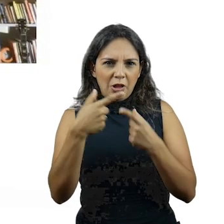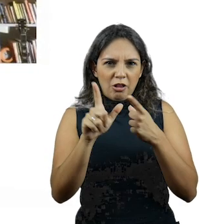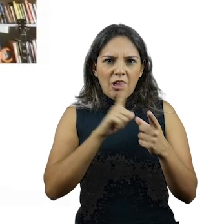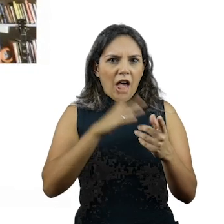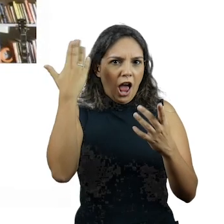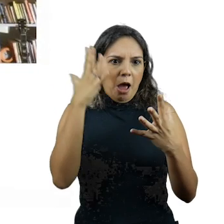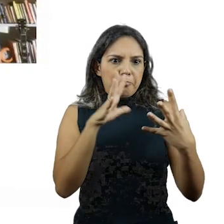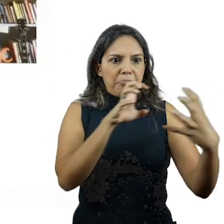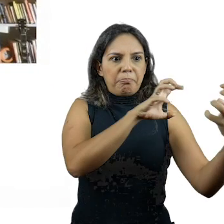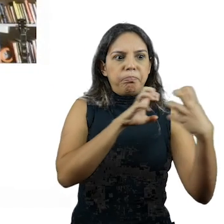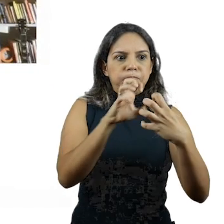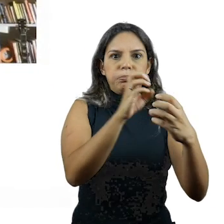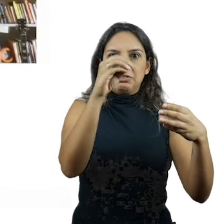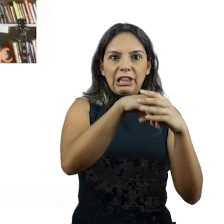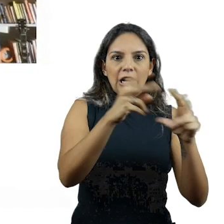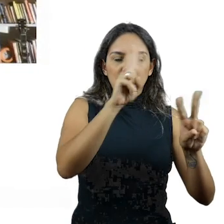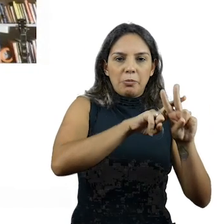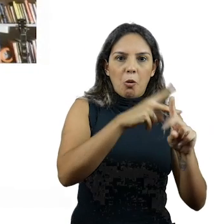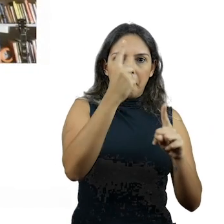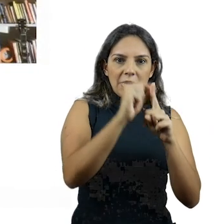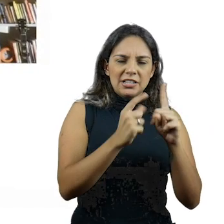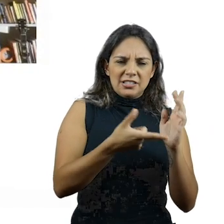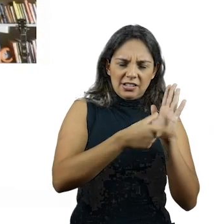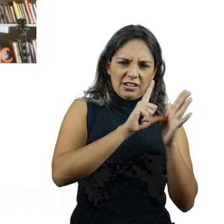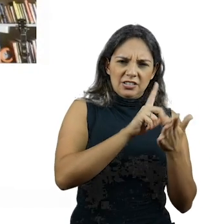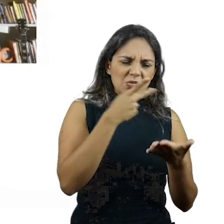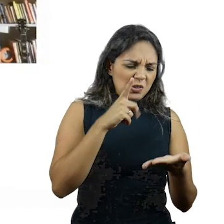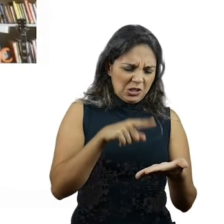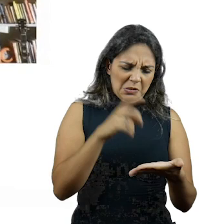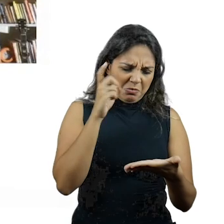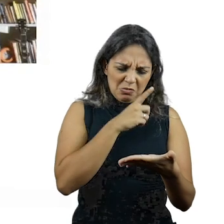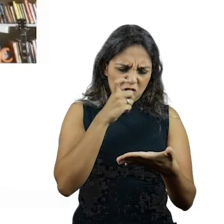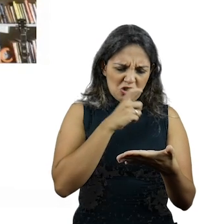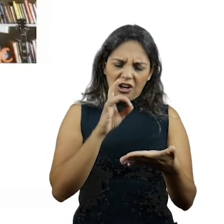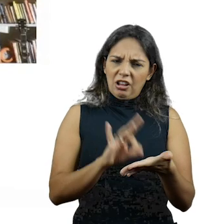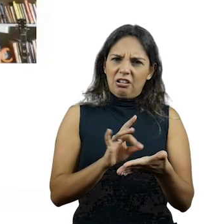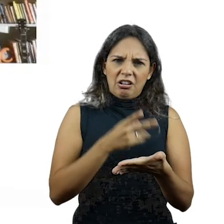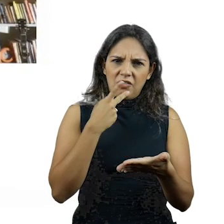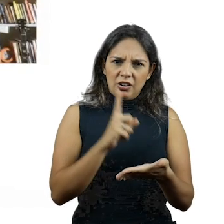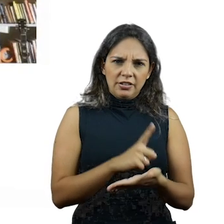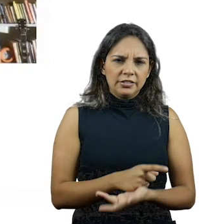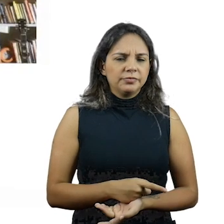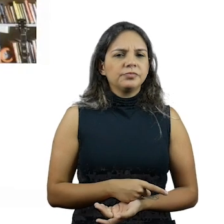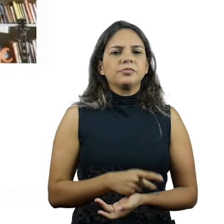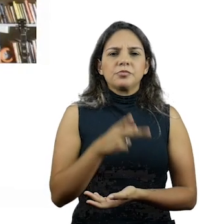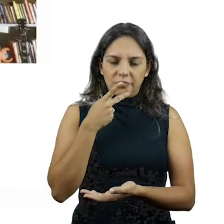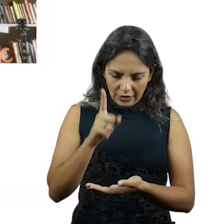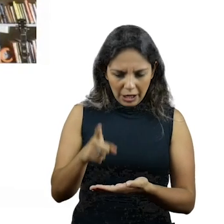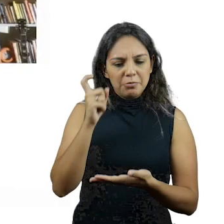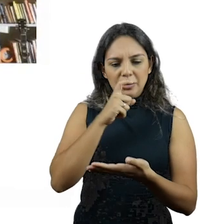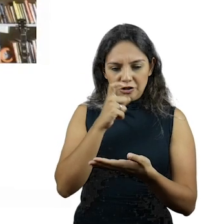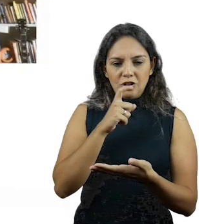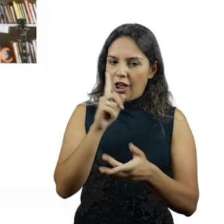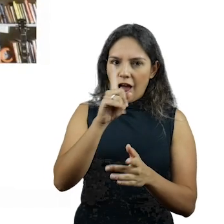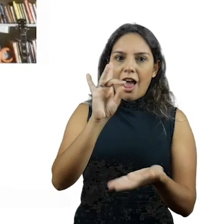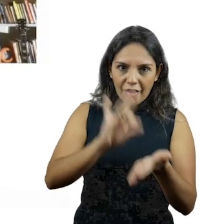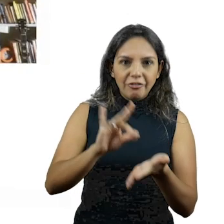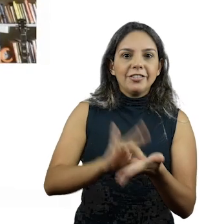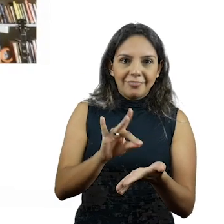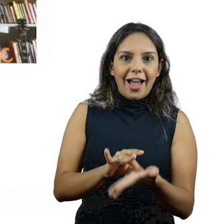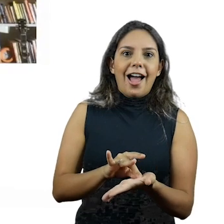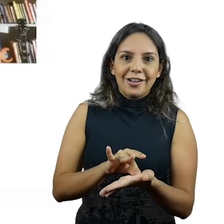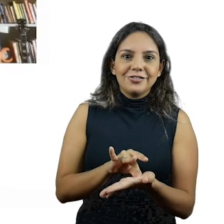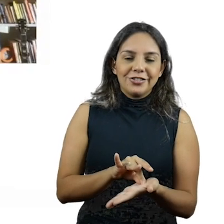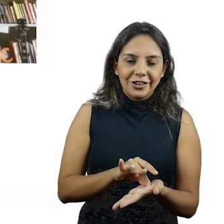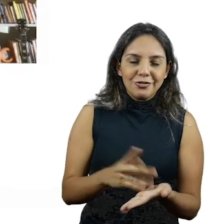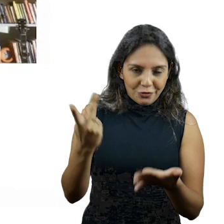rebelião um mês antes, isso é inverossímil. Daí eu pensava, é inverossímil. Daí eu falava, opa, não, peraí, inverossímil não, isso